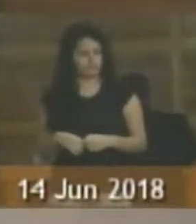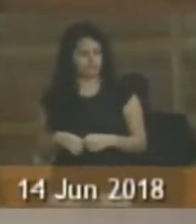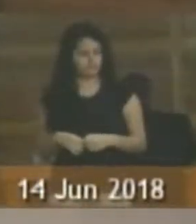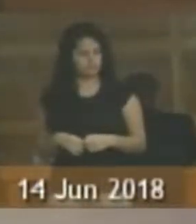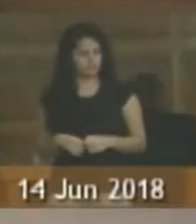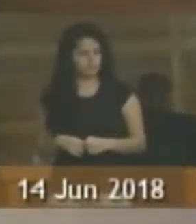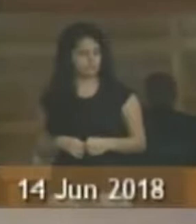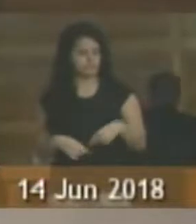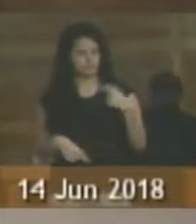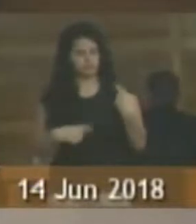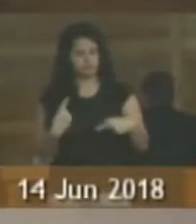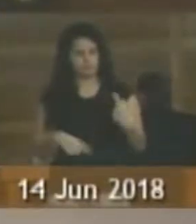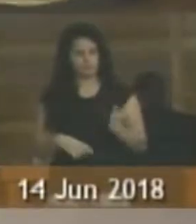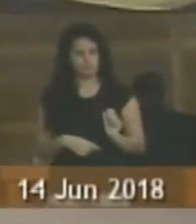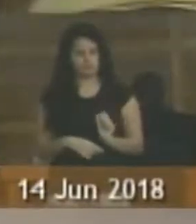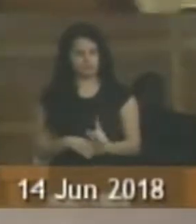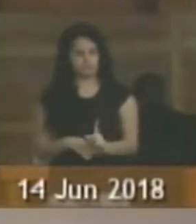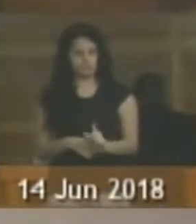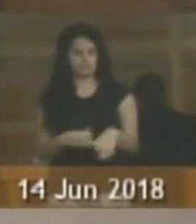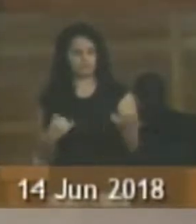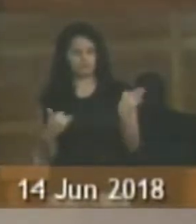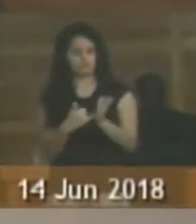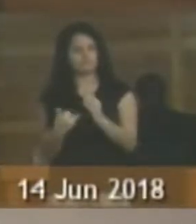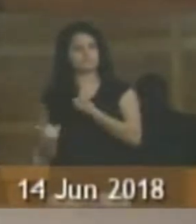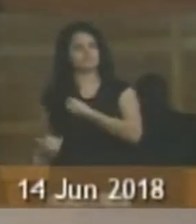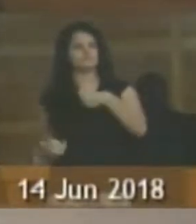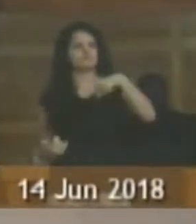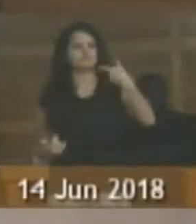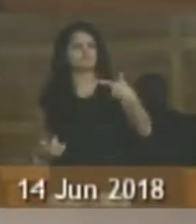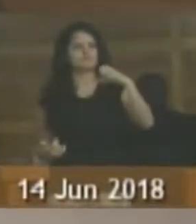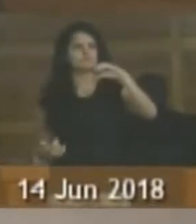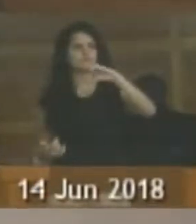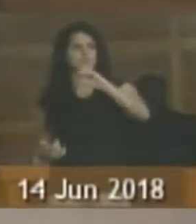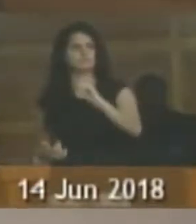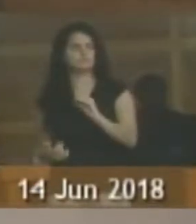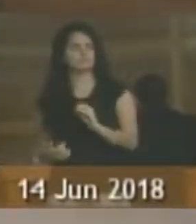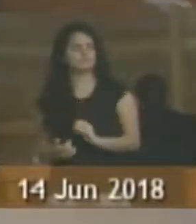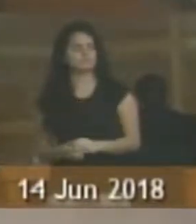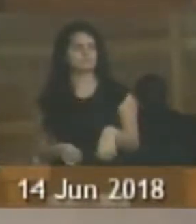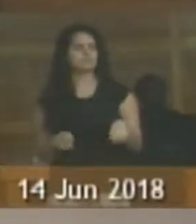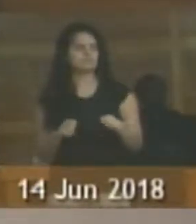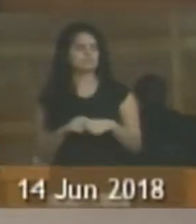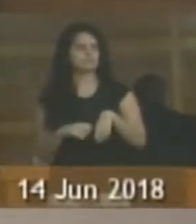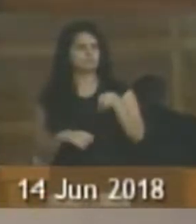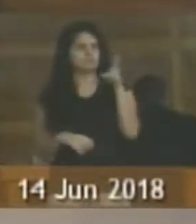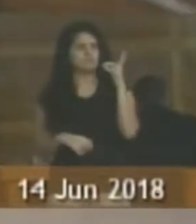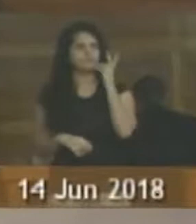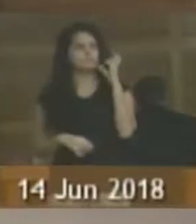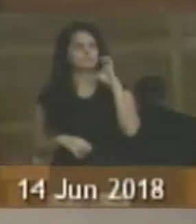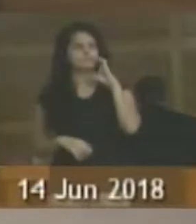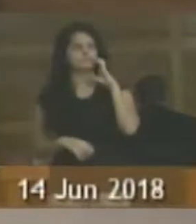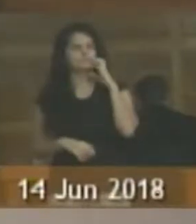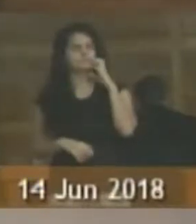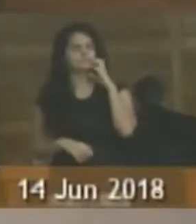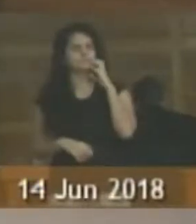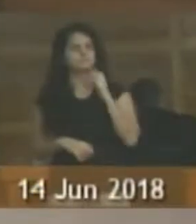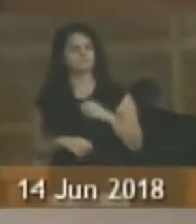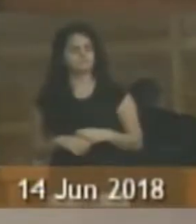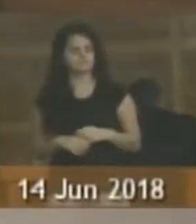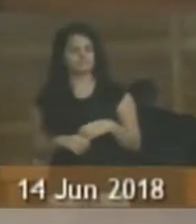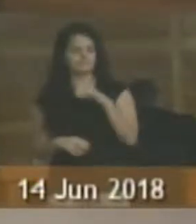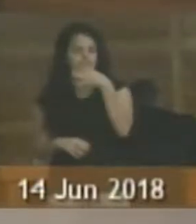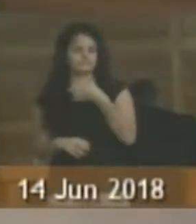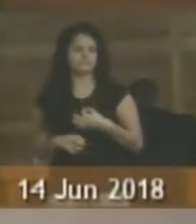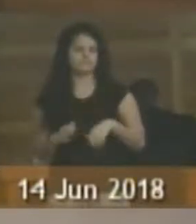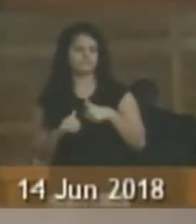saber, em discussão única, requerimento número 290 de 2018, de autoria do vereador Canidé do Social, tendo sido